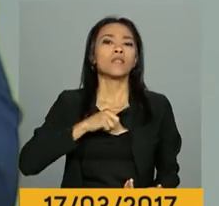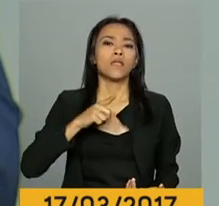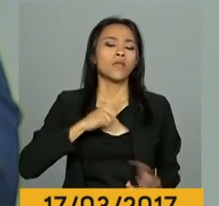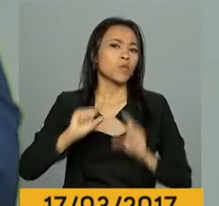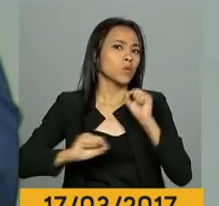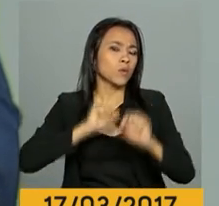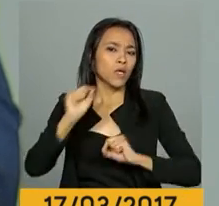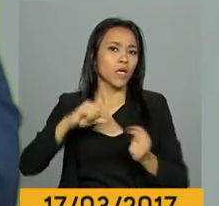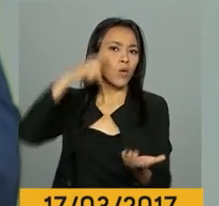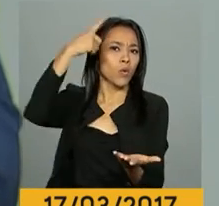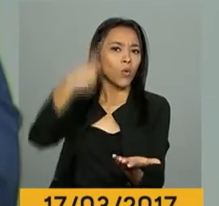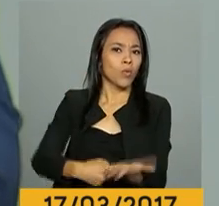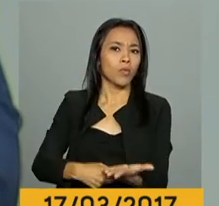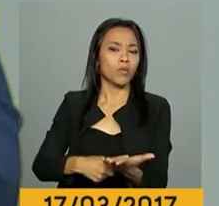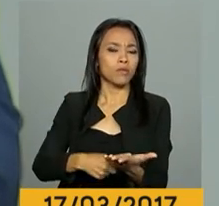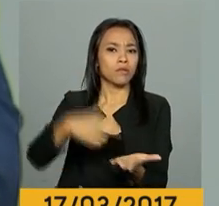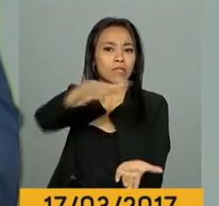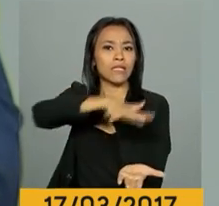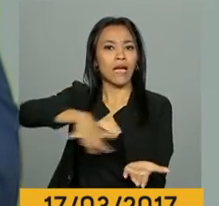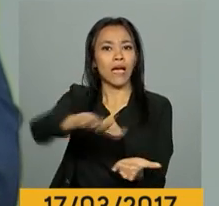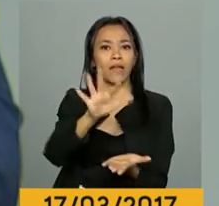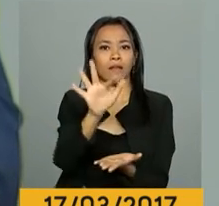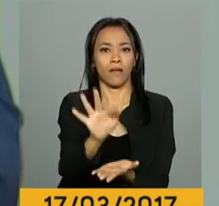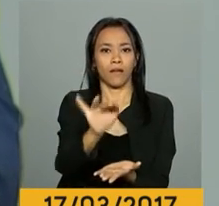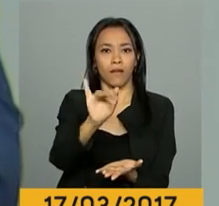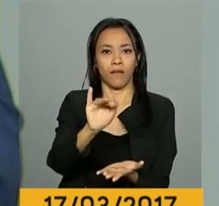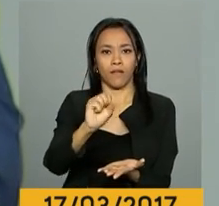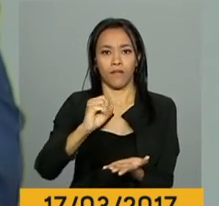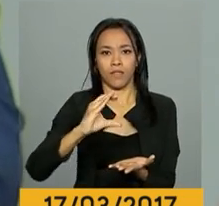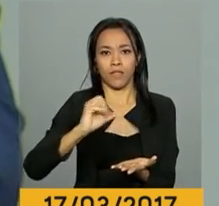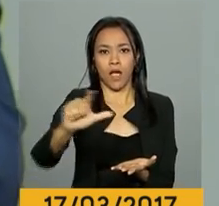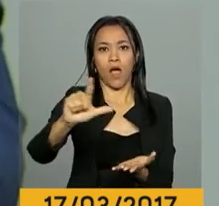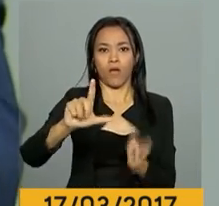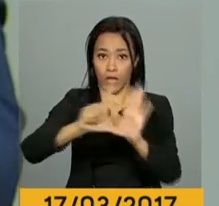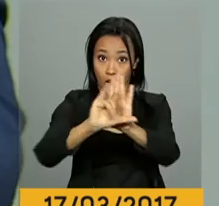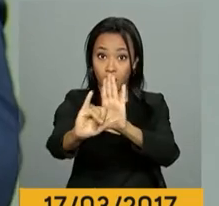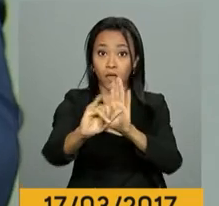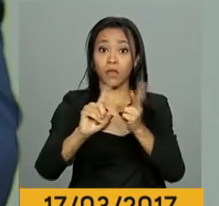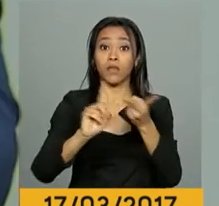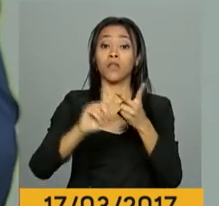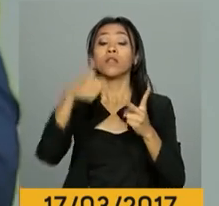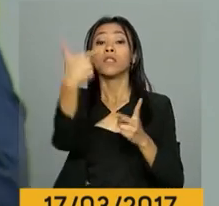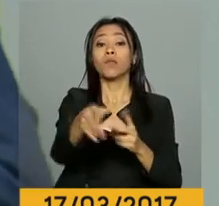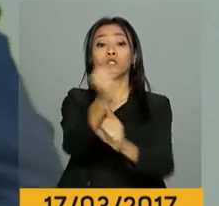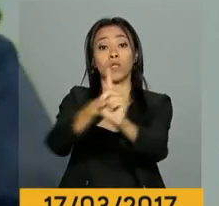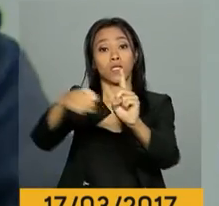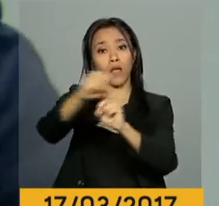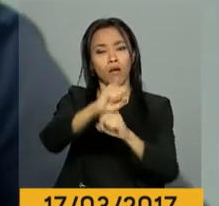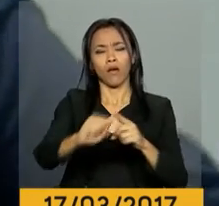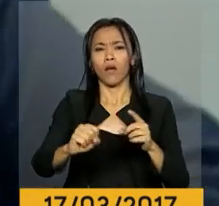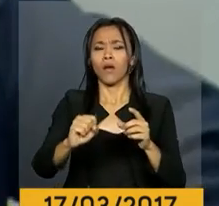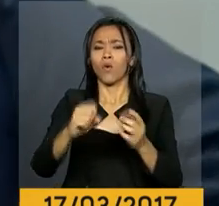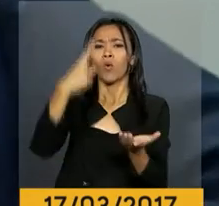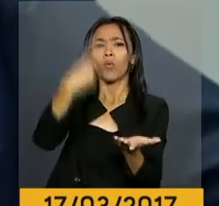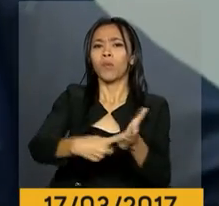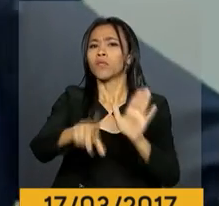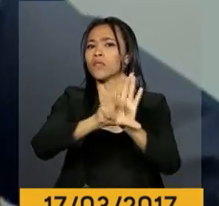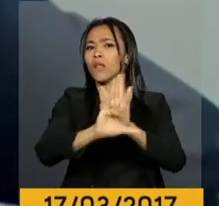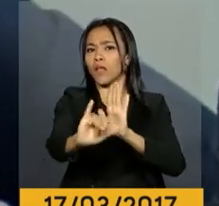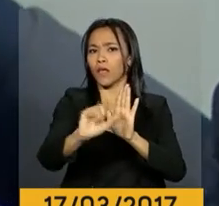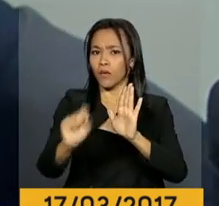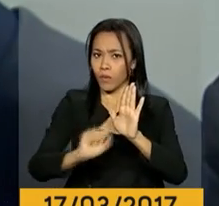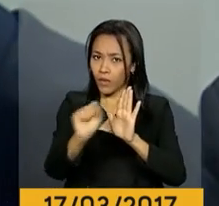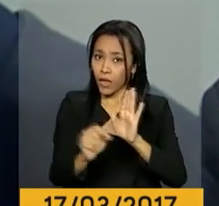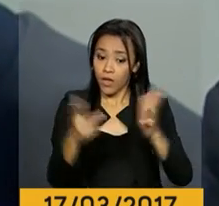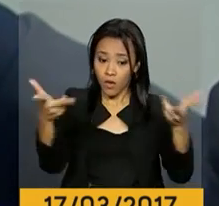da responsabilidade fiscal ao lado da responsabilidade social. a fiscal vem por gestos que